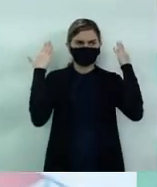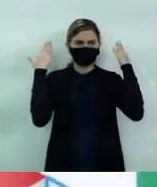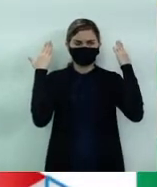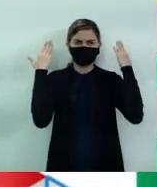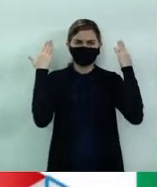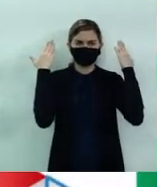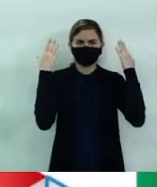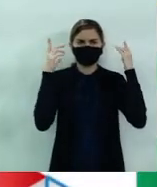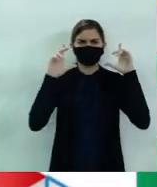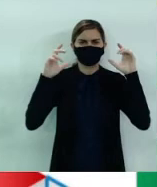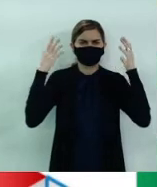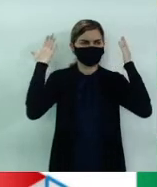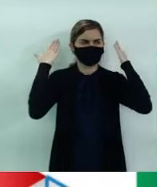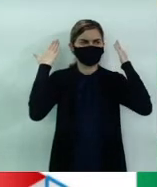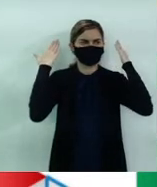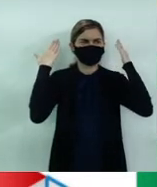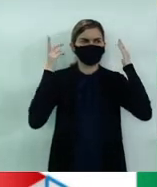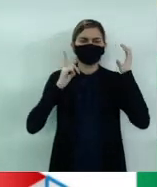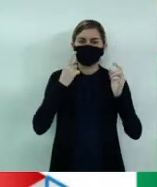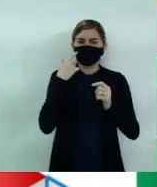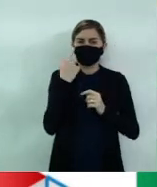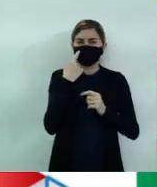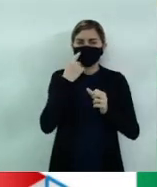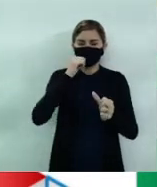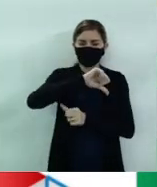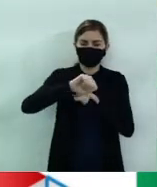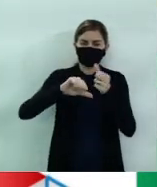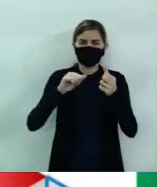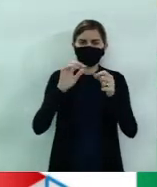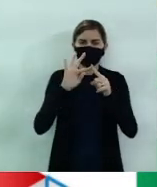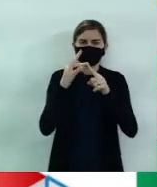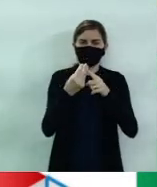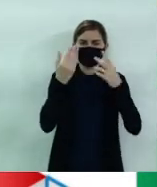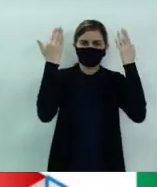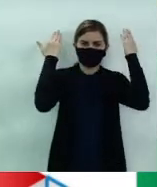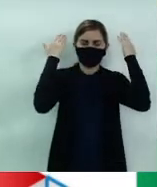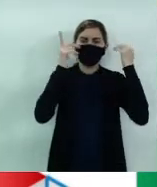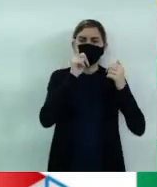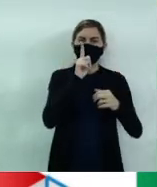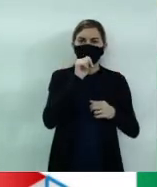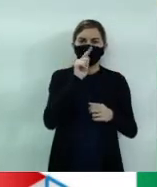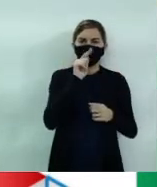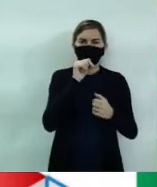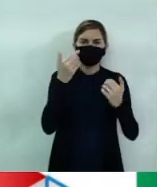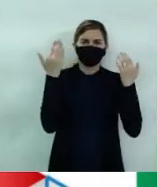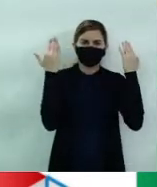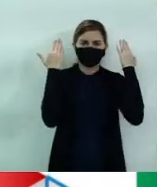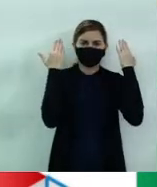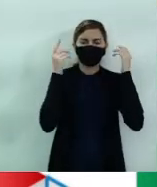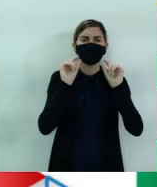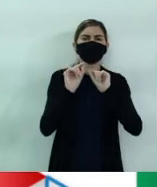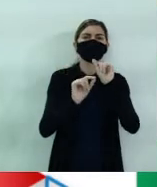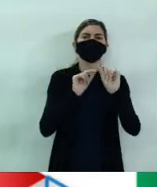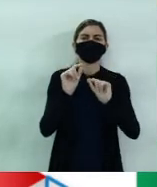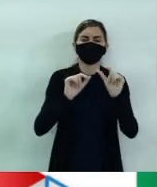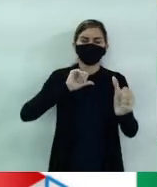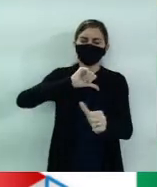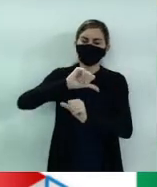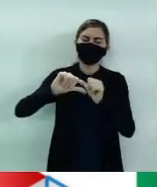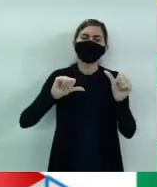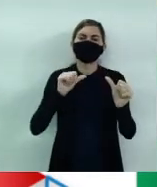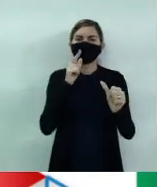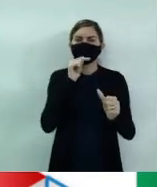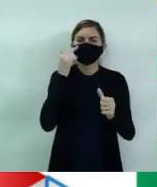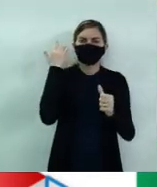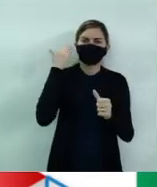questão da transformação física. Bora falar sobre a água, né? Quando eu falo sobre a água, o que vai interferir